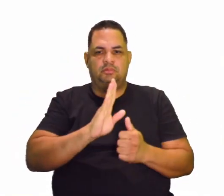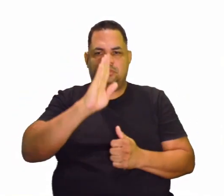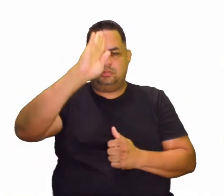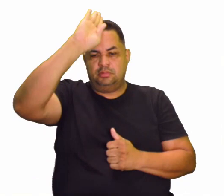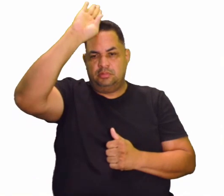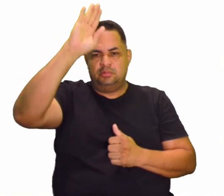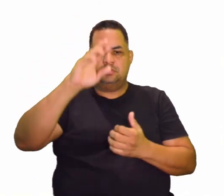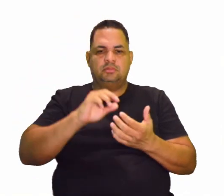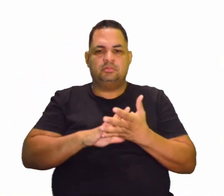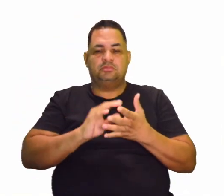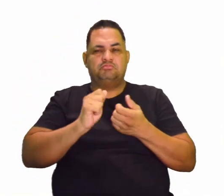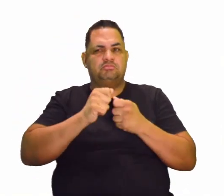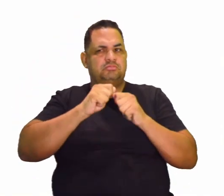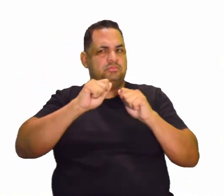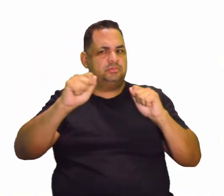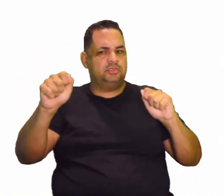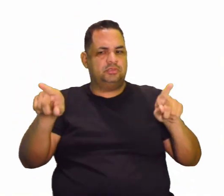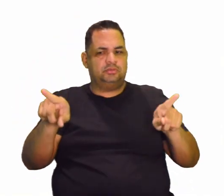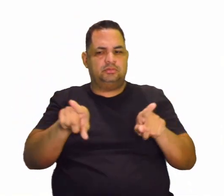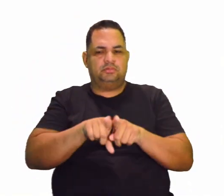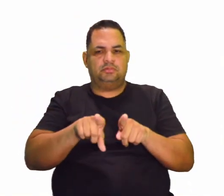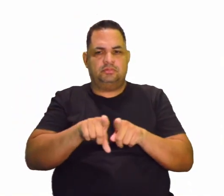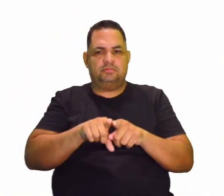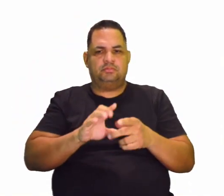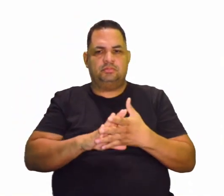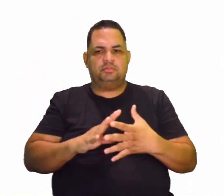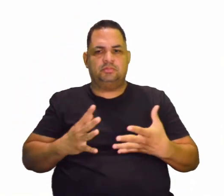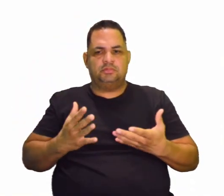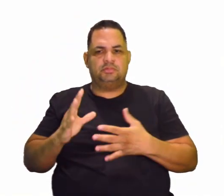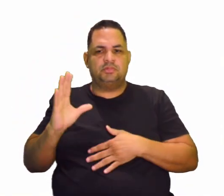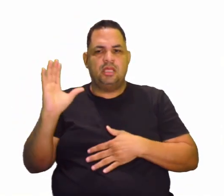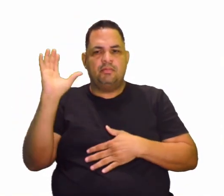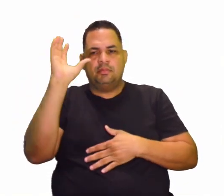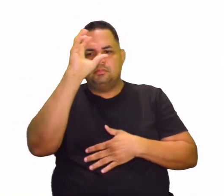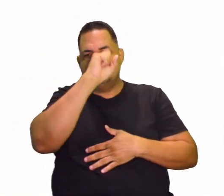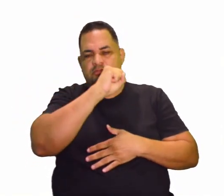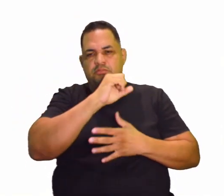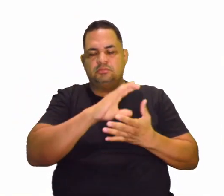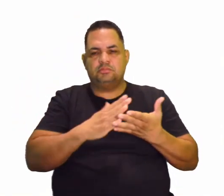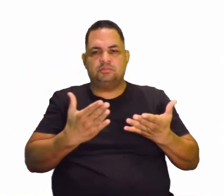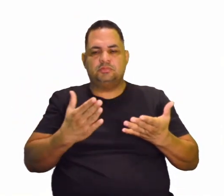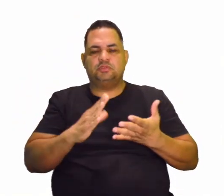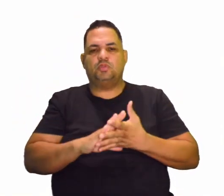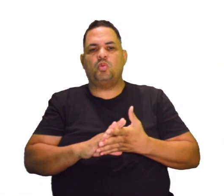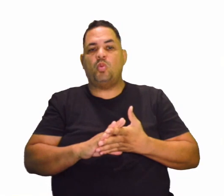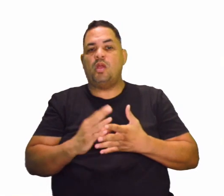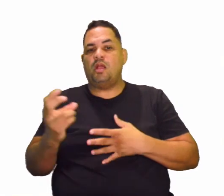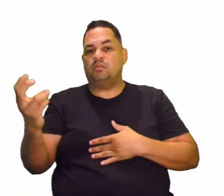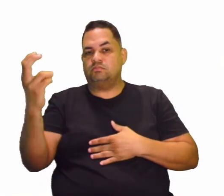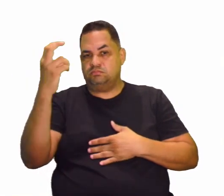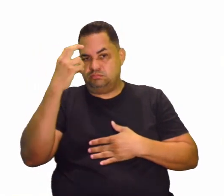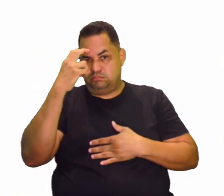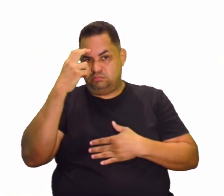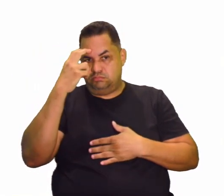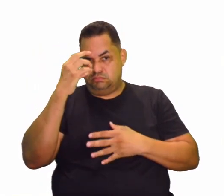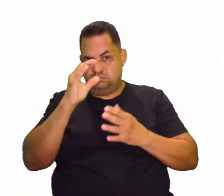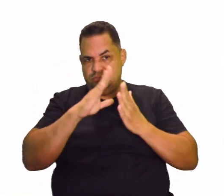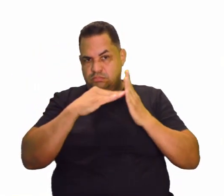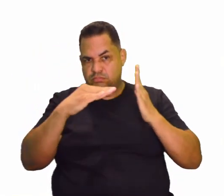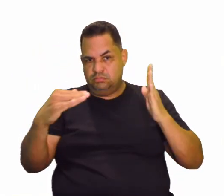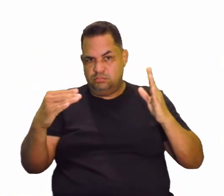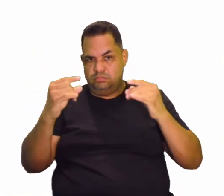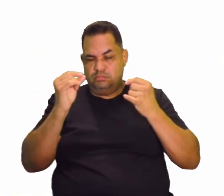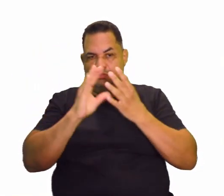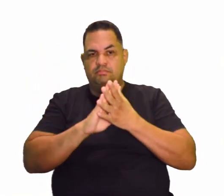mais distantes também, então eles se apropriavam da cultura. Então a estética grega foi fundamental para inspirar